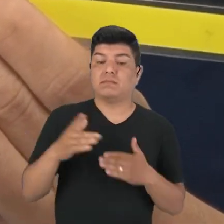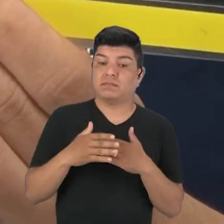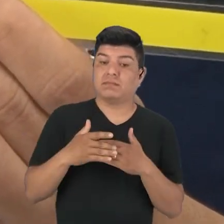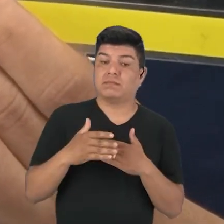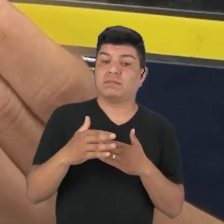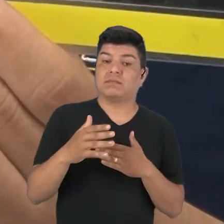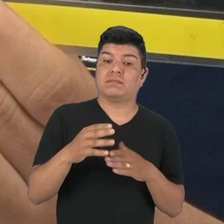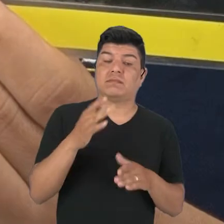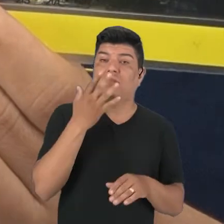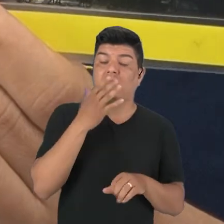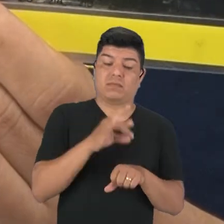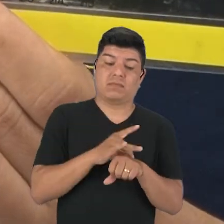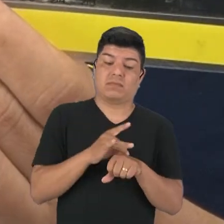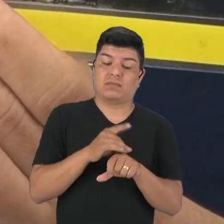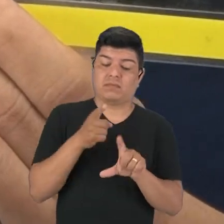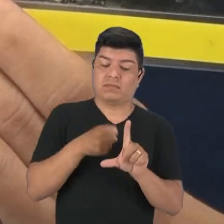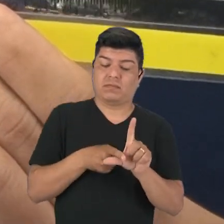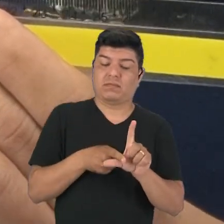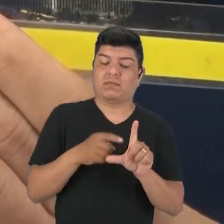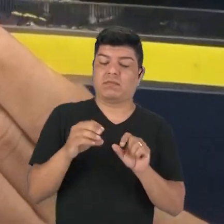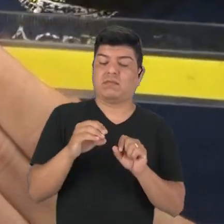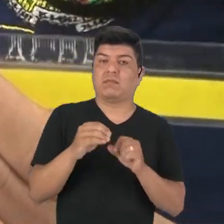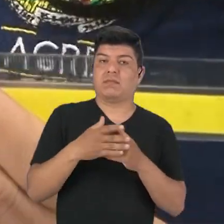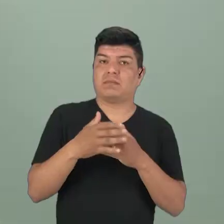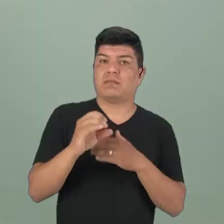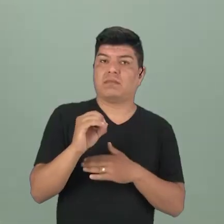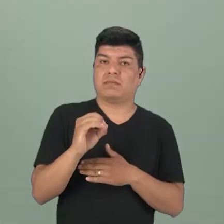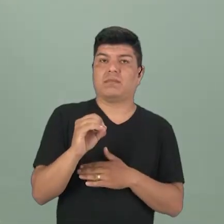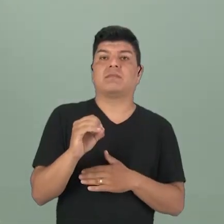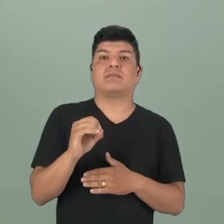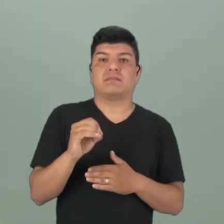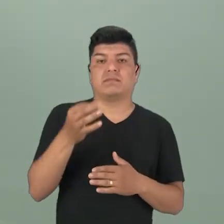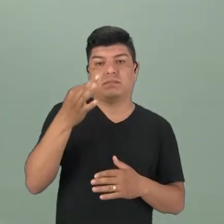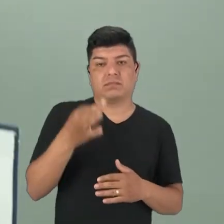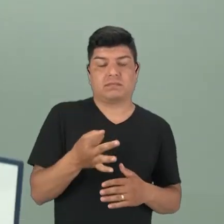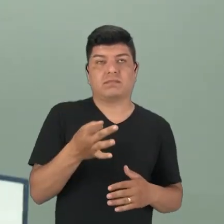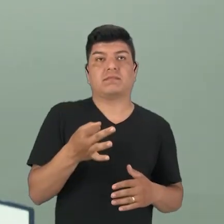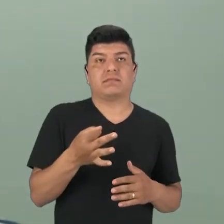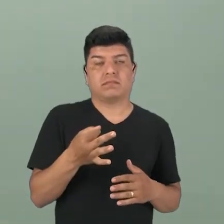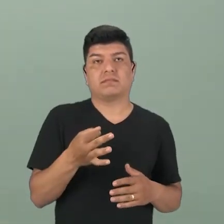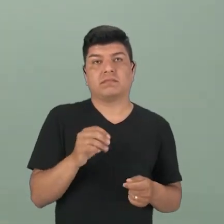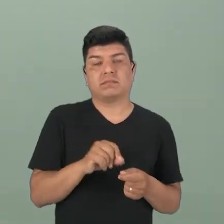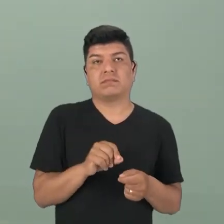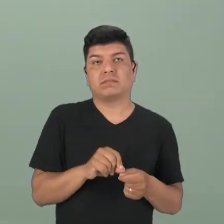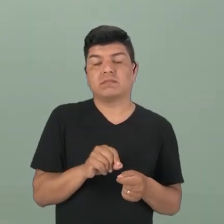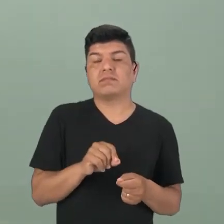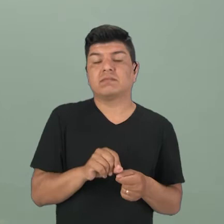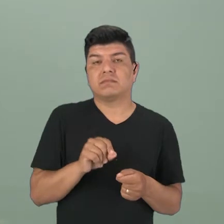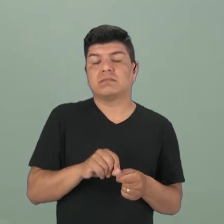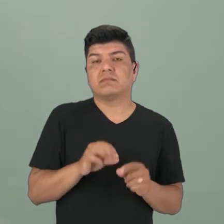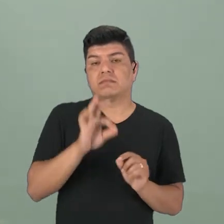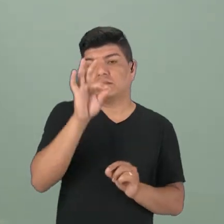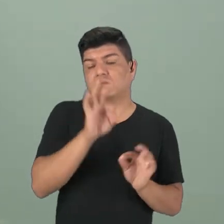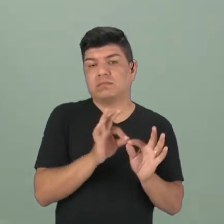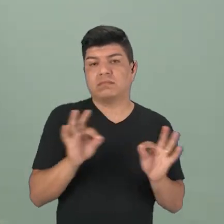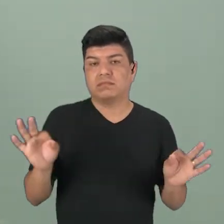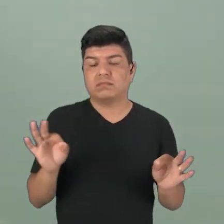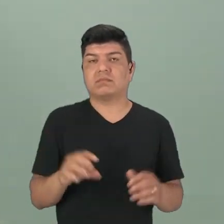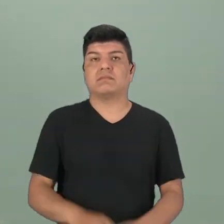primeiro tracinho preto da régua, tá? Para as medidas de vocês darem certinho quando vocês forem medir